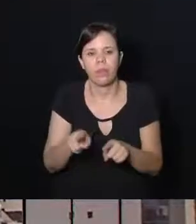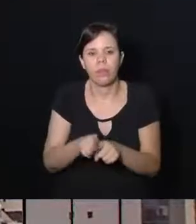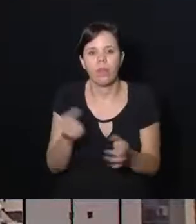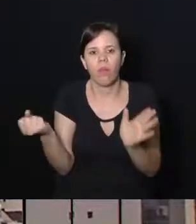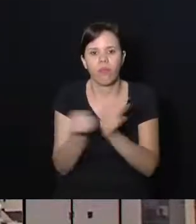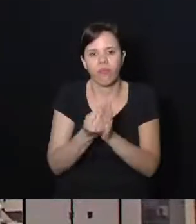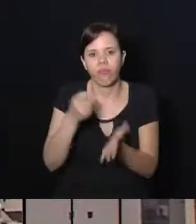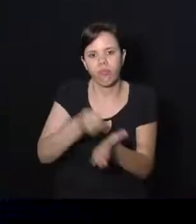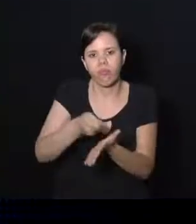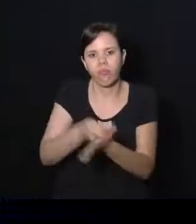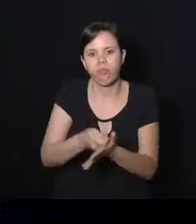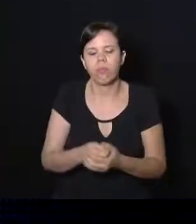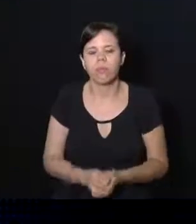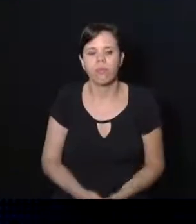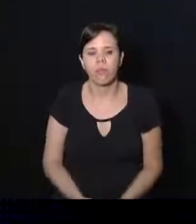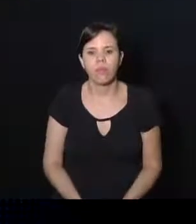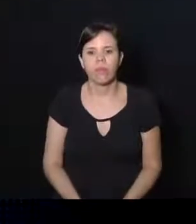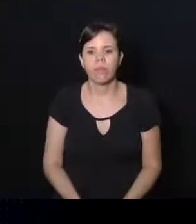vacinas obrigatórias.